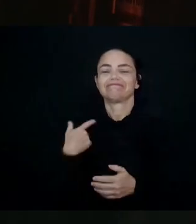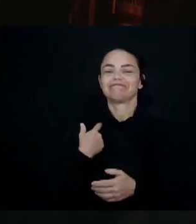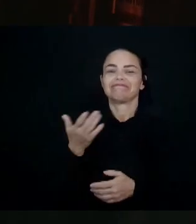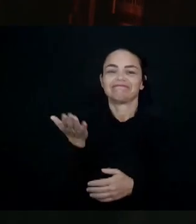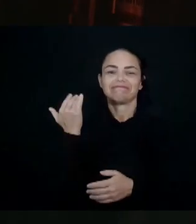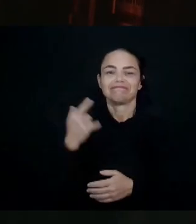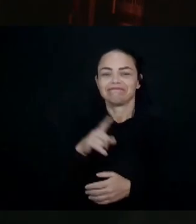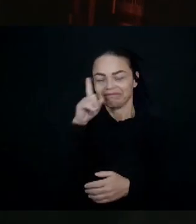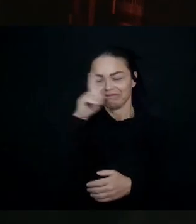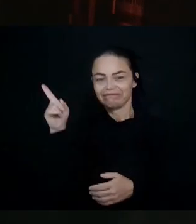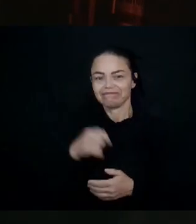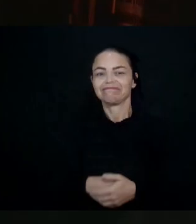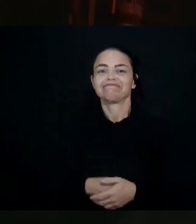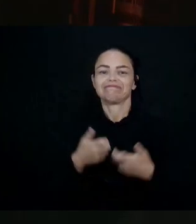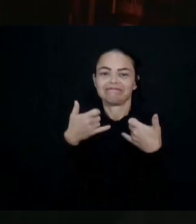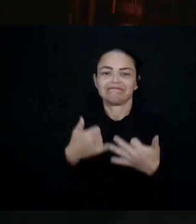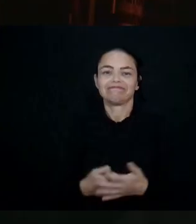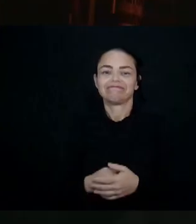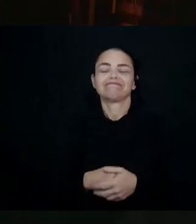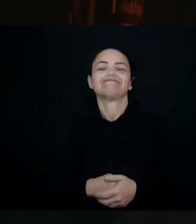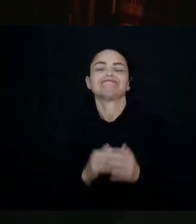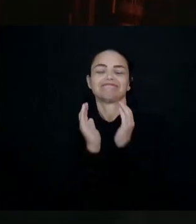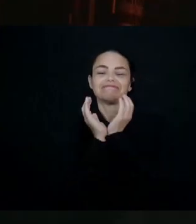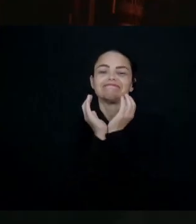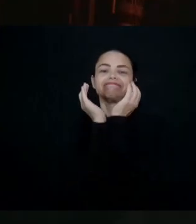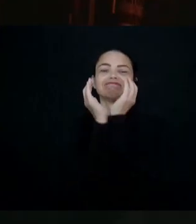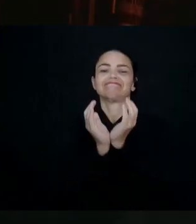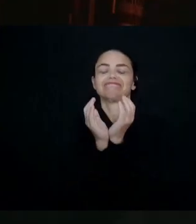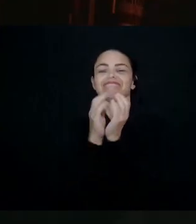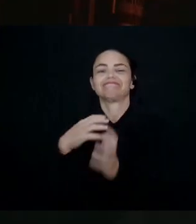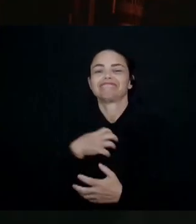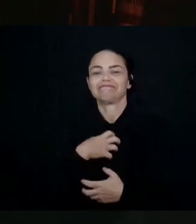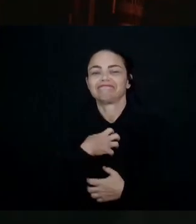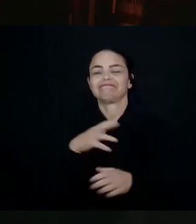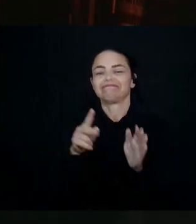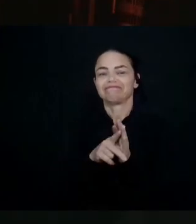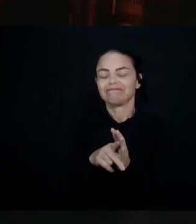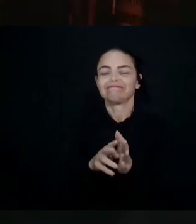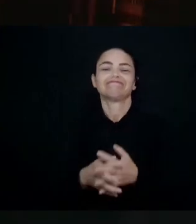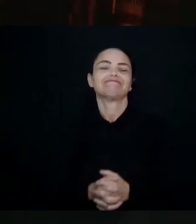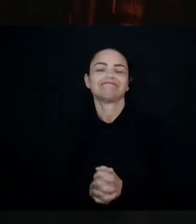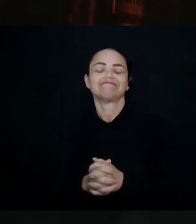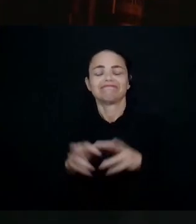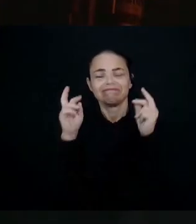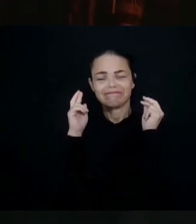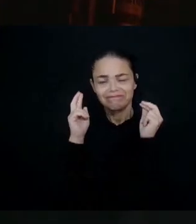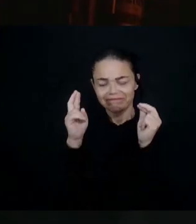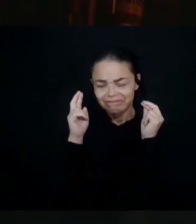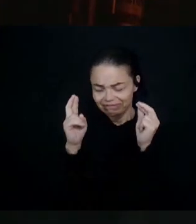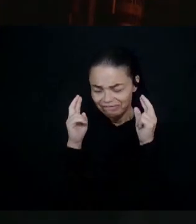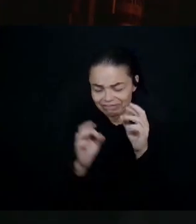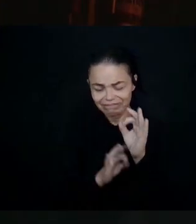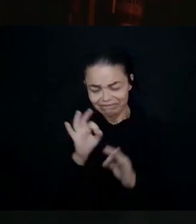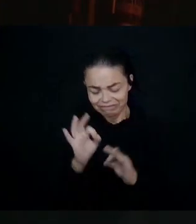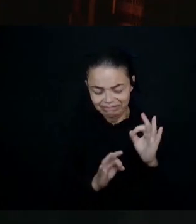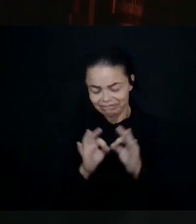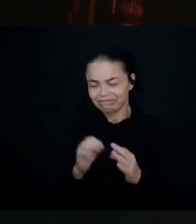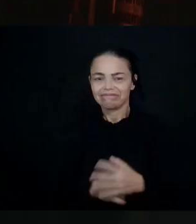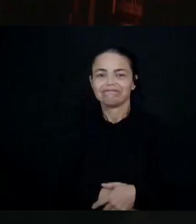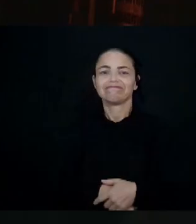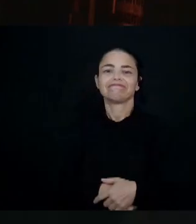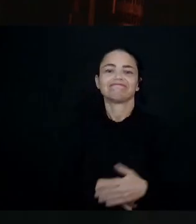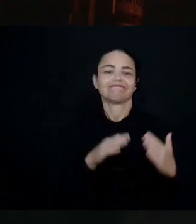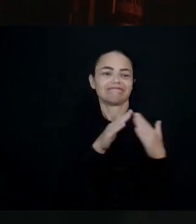falando disso, né? Falando da Copa do Mundo, falando da sensação de pertencimento, falando da torcida, falando da organização das casas,